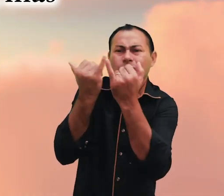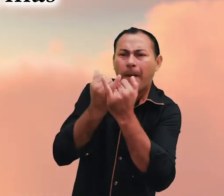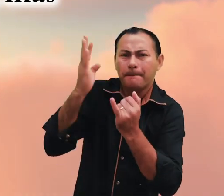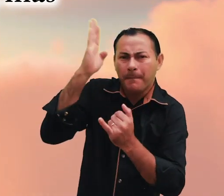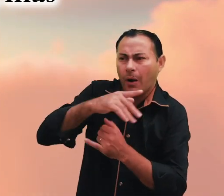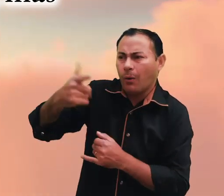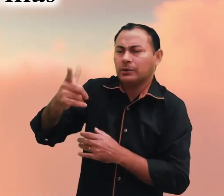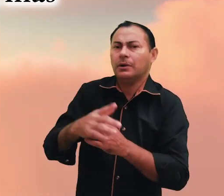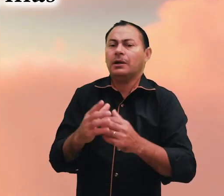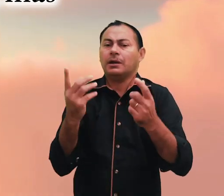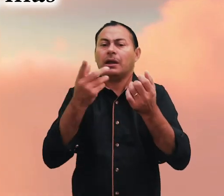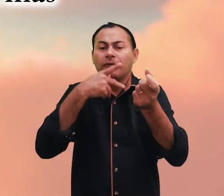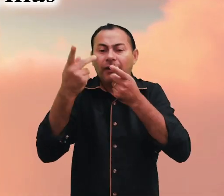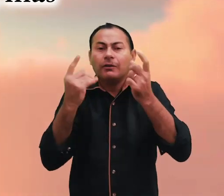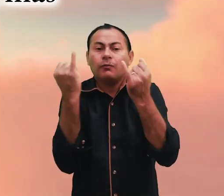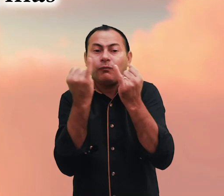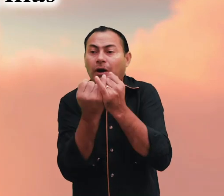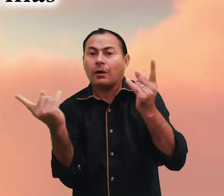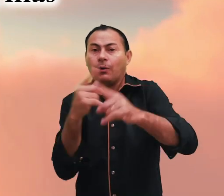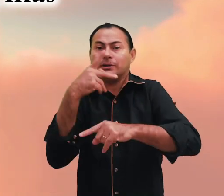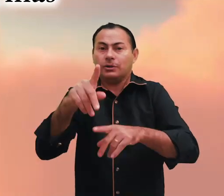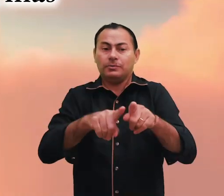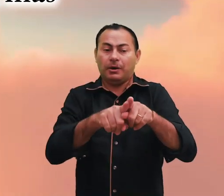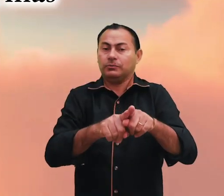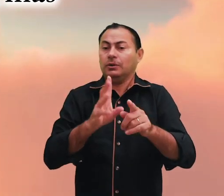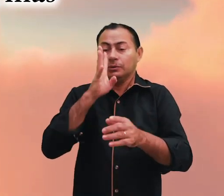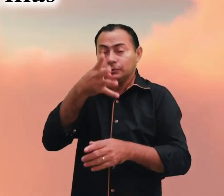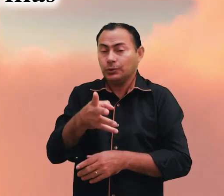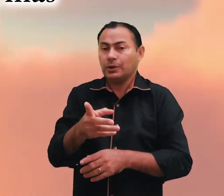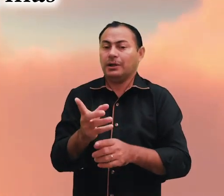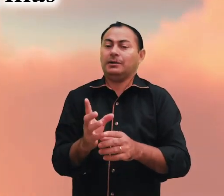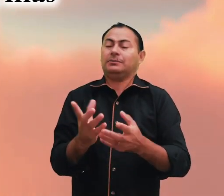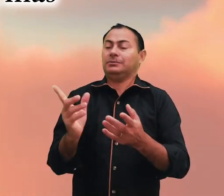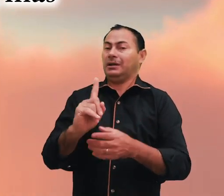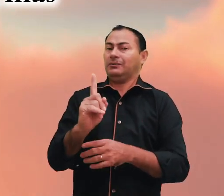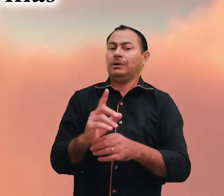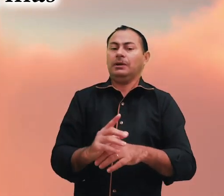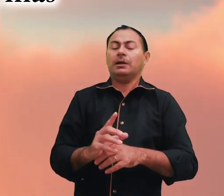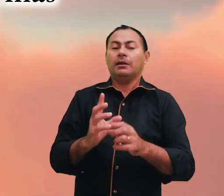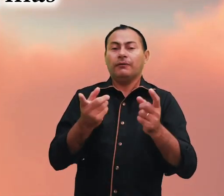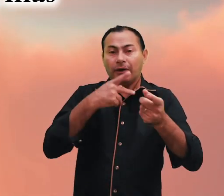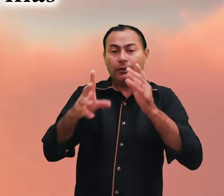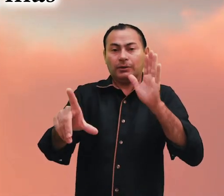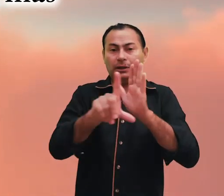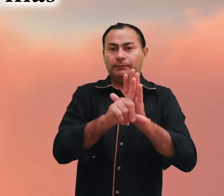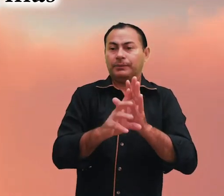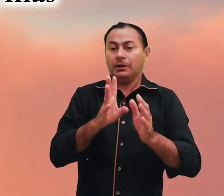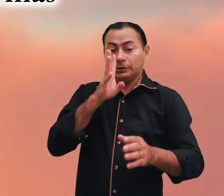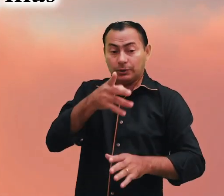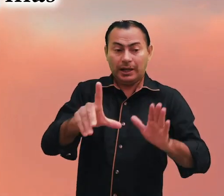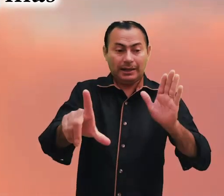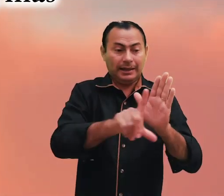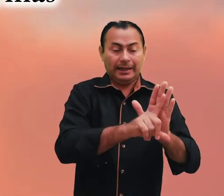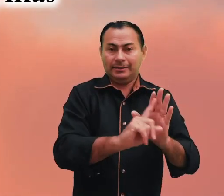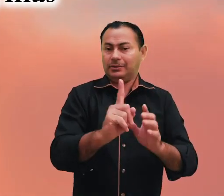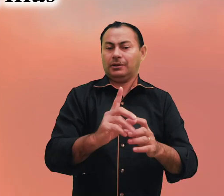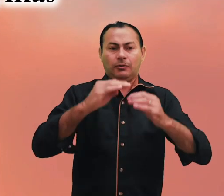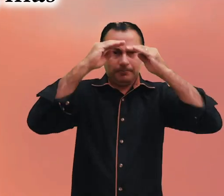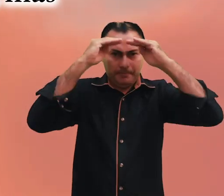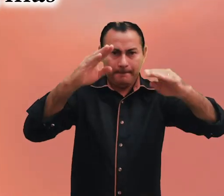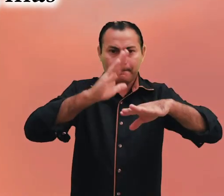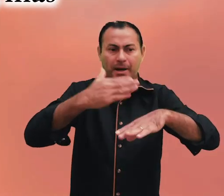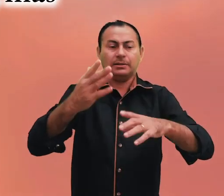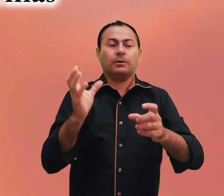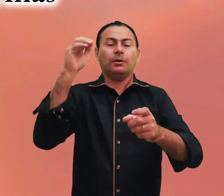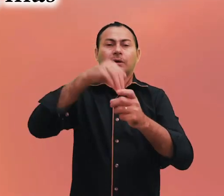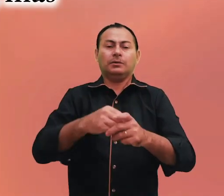outros. Quem fala contra o seu irmão não julga o seu irmão, fala contra a lei e a julga. Quando você julga a lei, não a está cumprindo, mas